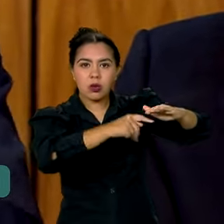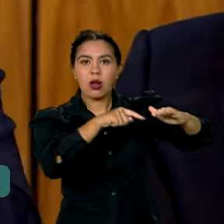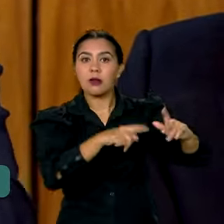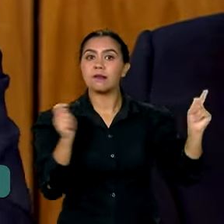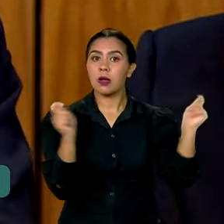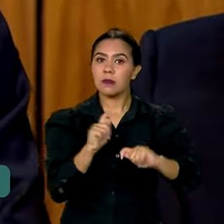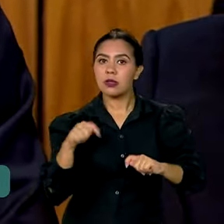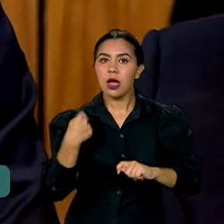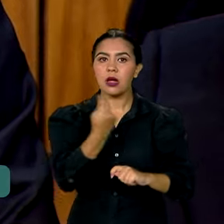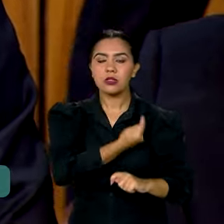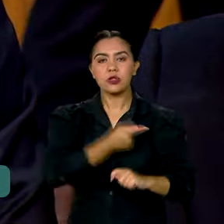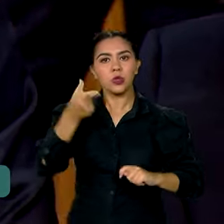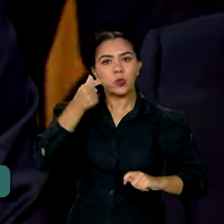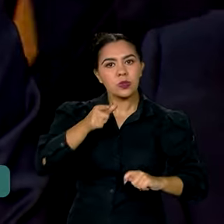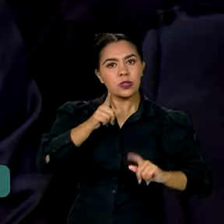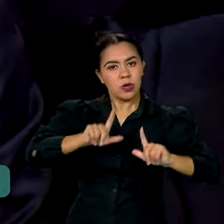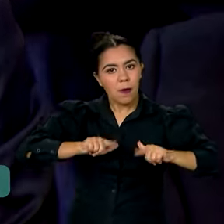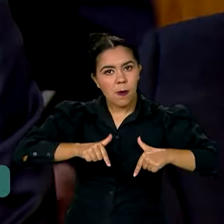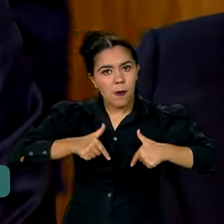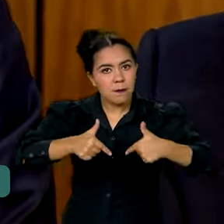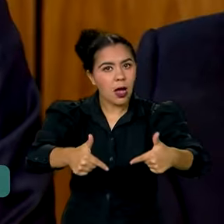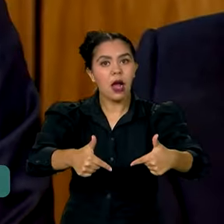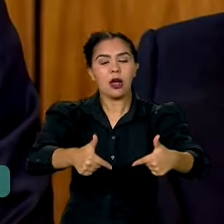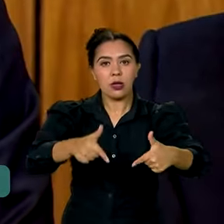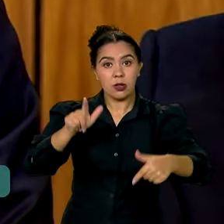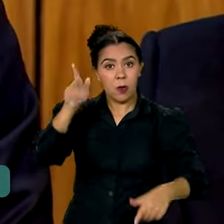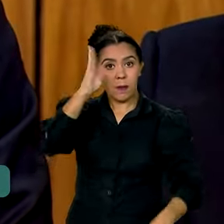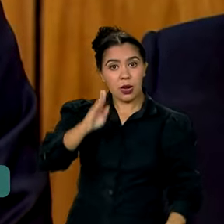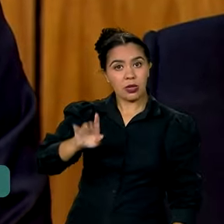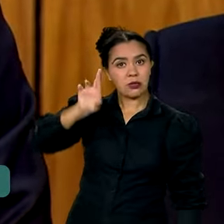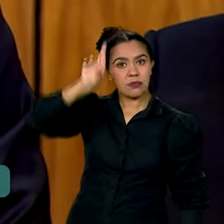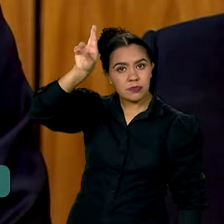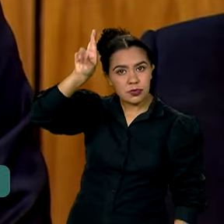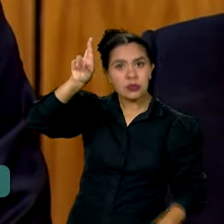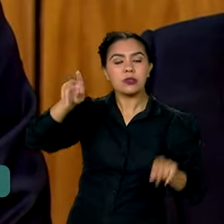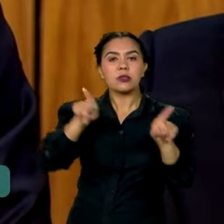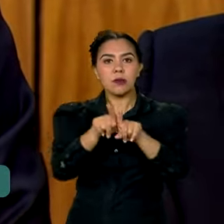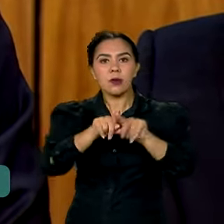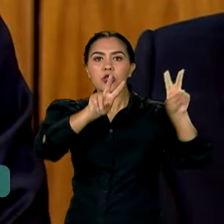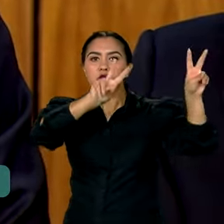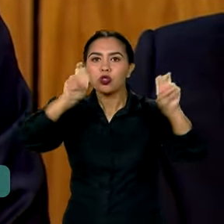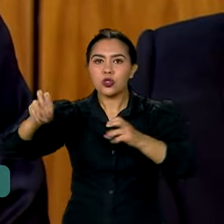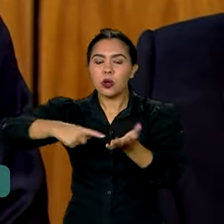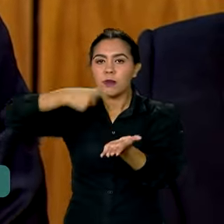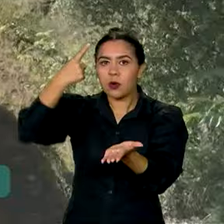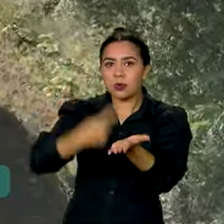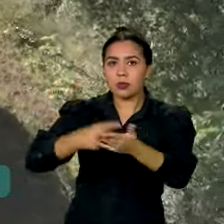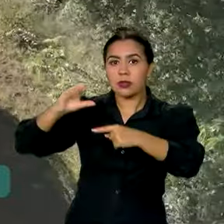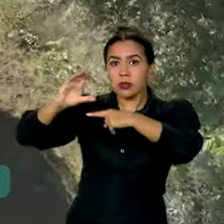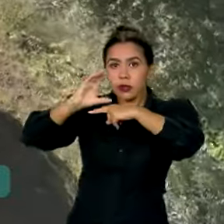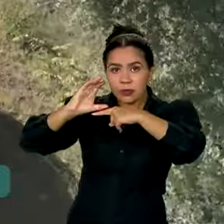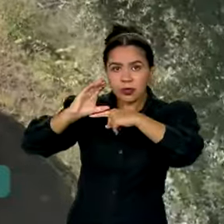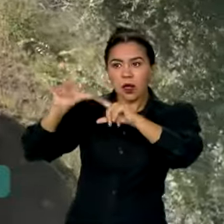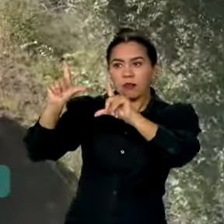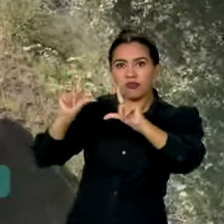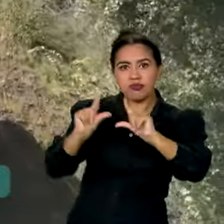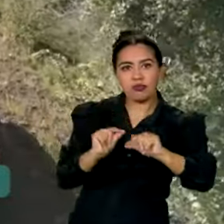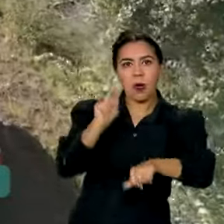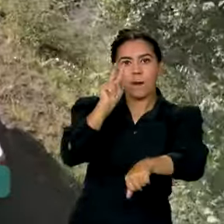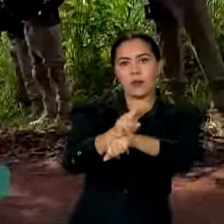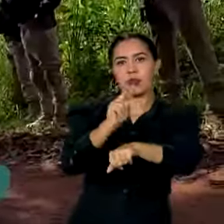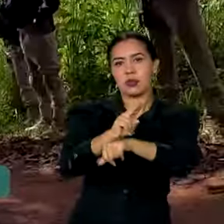dar uma contribuição decisiva e o Brasil liderar essa agenda da descarbonização, da proteção do meio ambiente. Além de equipamentos